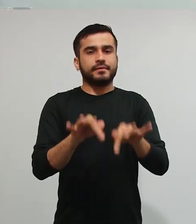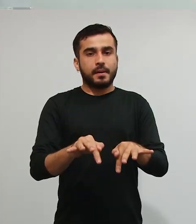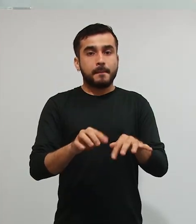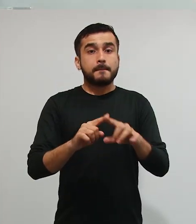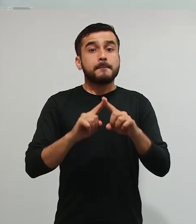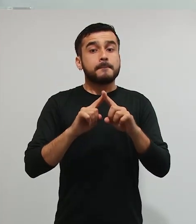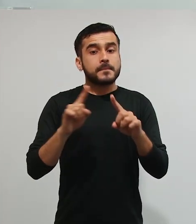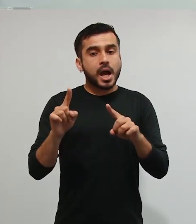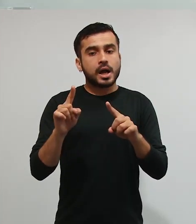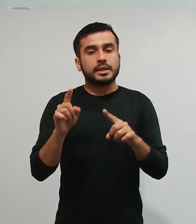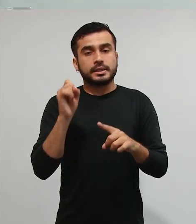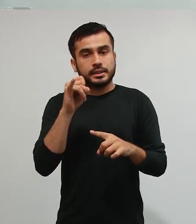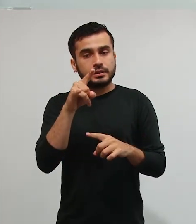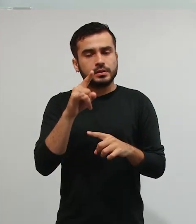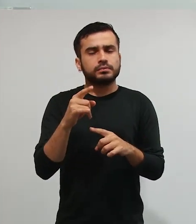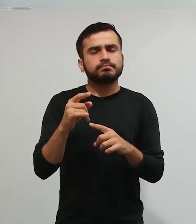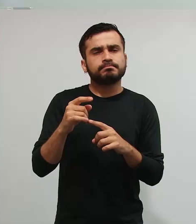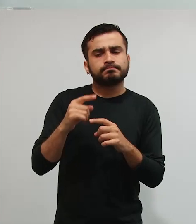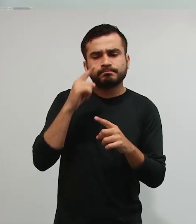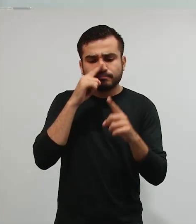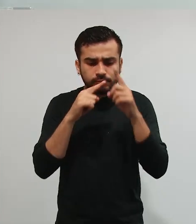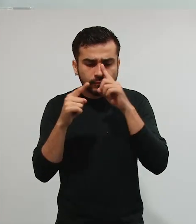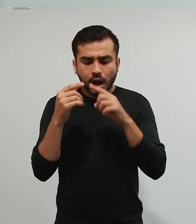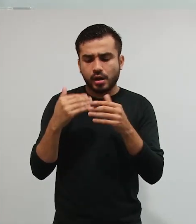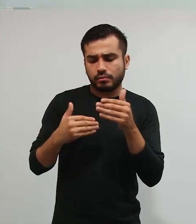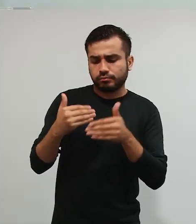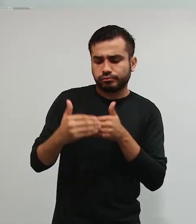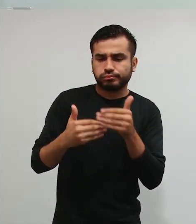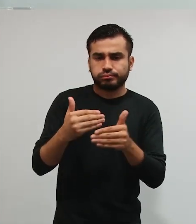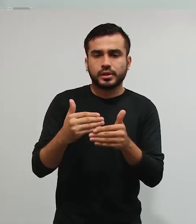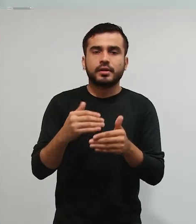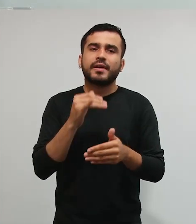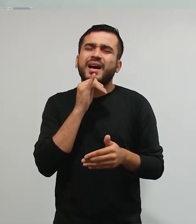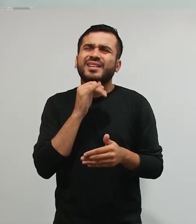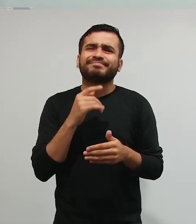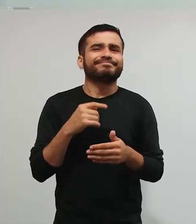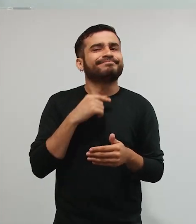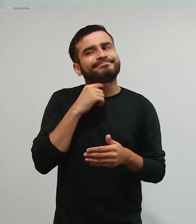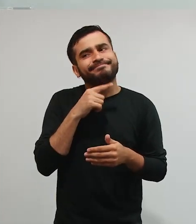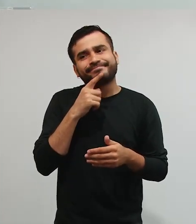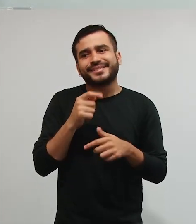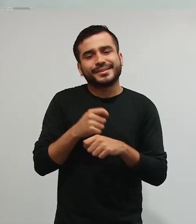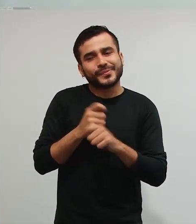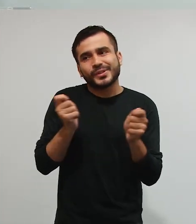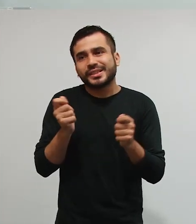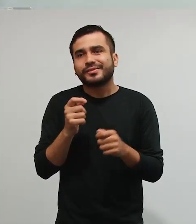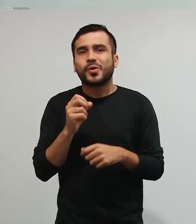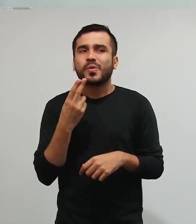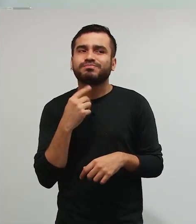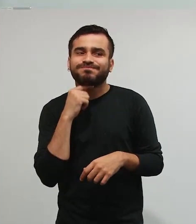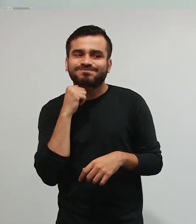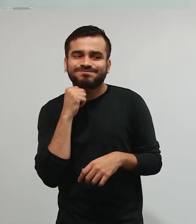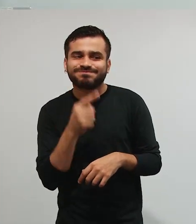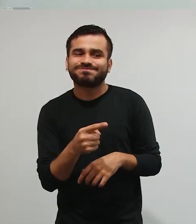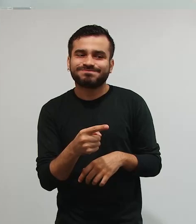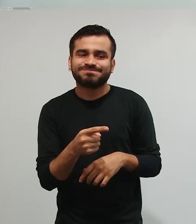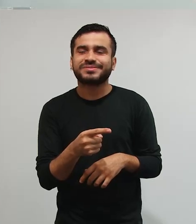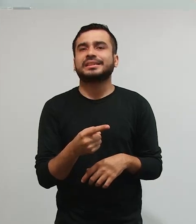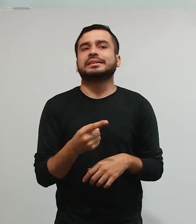houve percalços, aí você, né, também tem que informar. Né? Não foi possível, ou não deu,